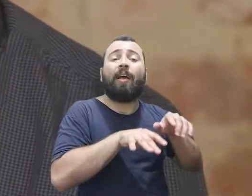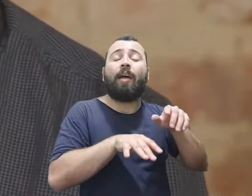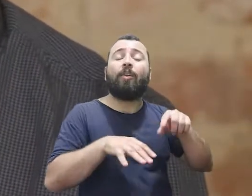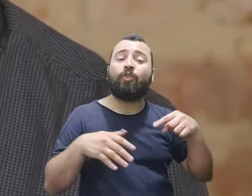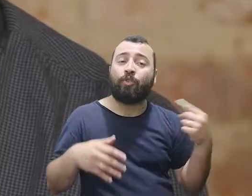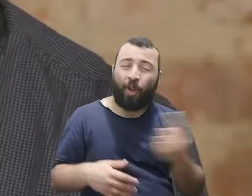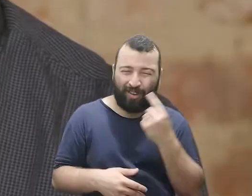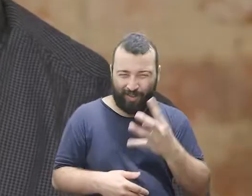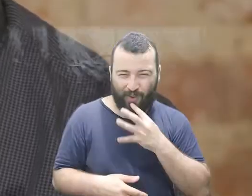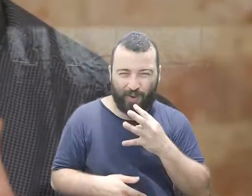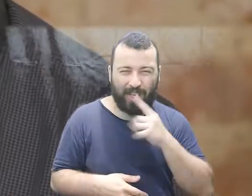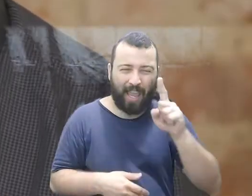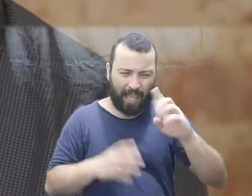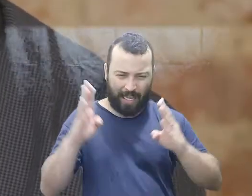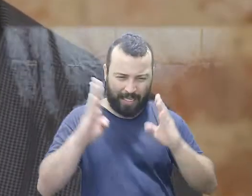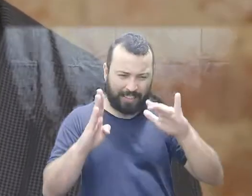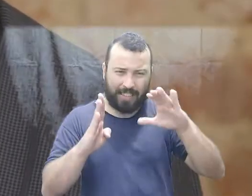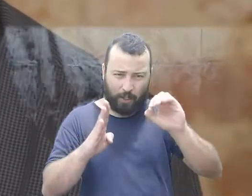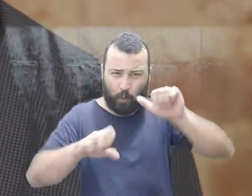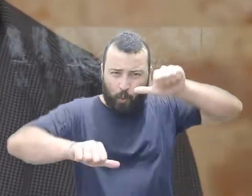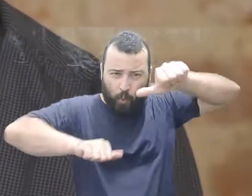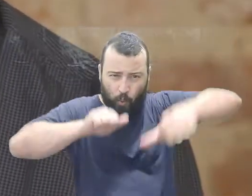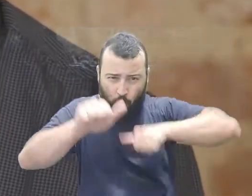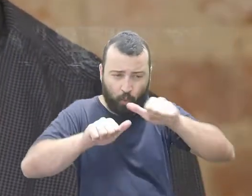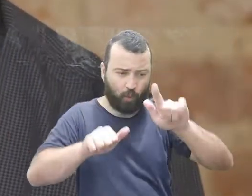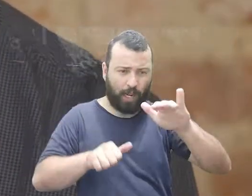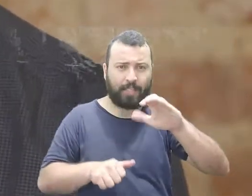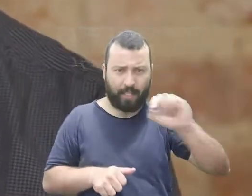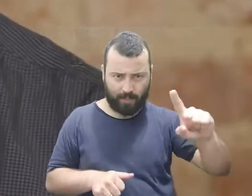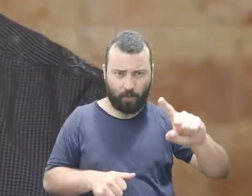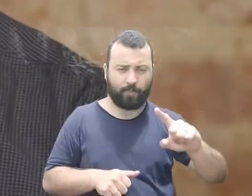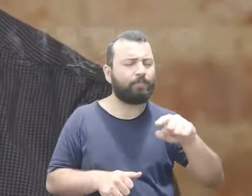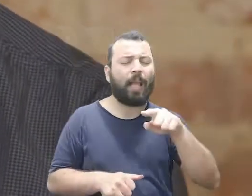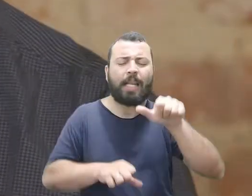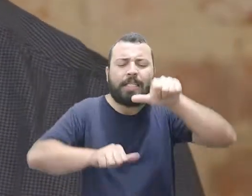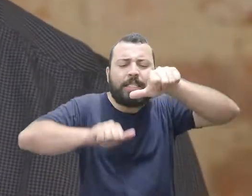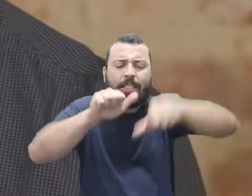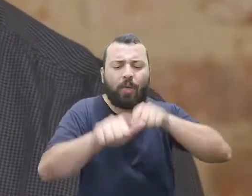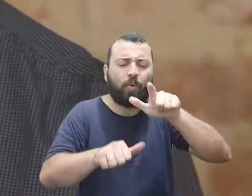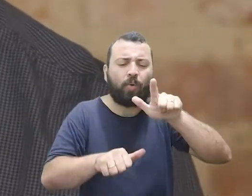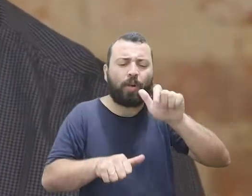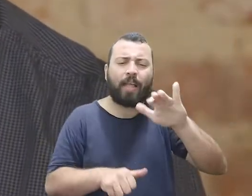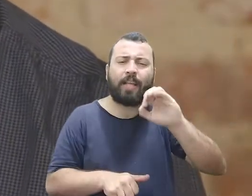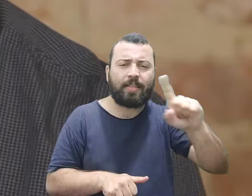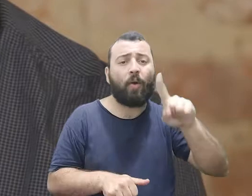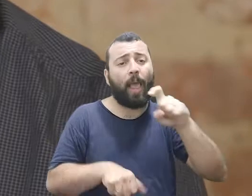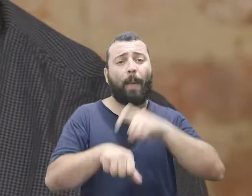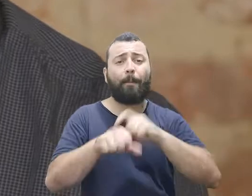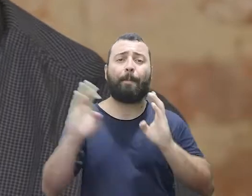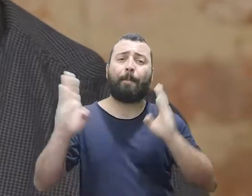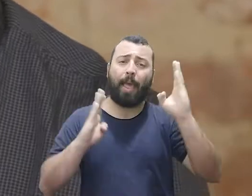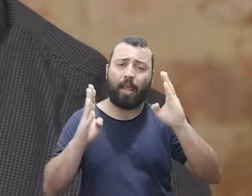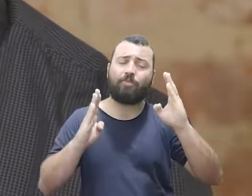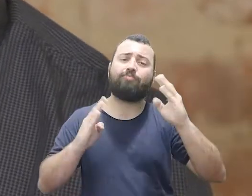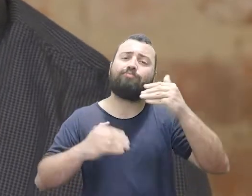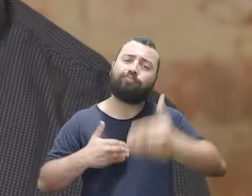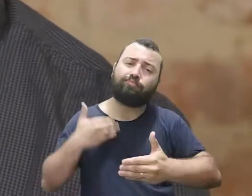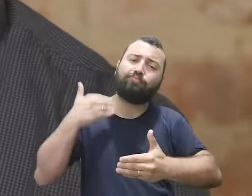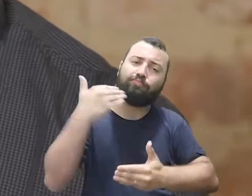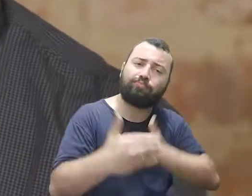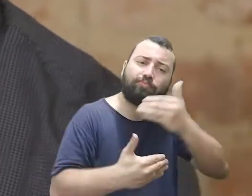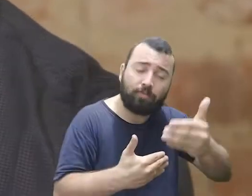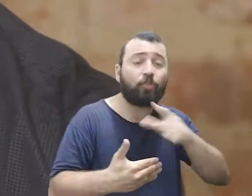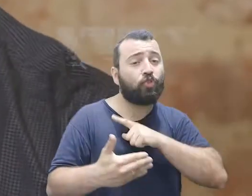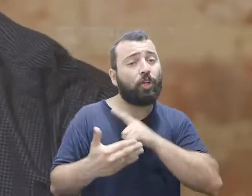o que nós conhecemos como ciclo de glaciações. Esse ciclo de glaciações ele é periódico,